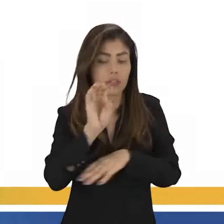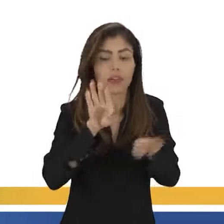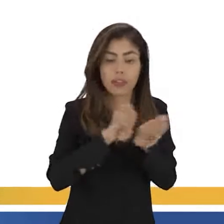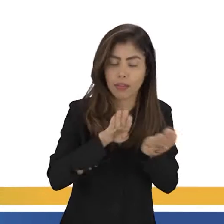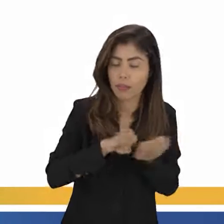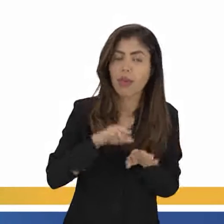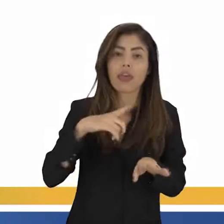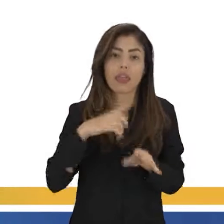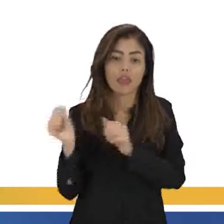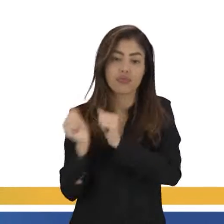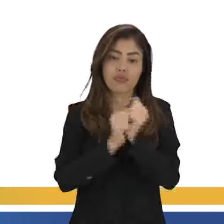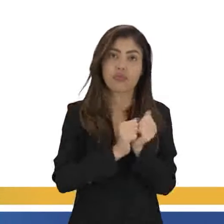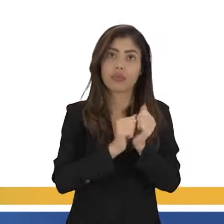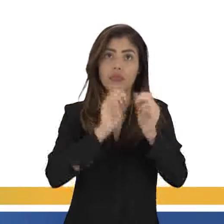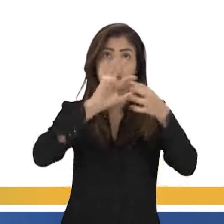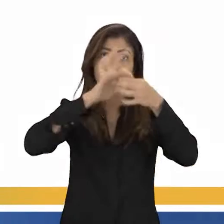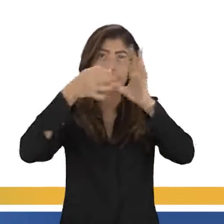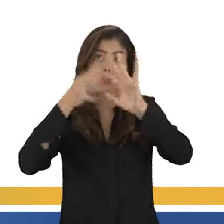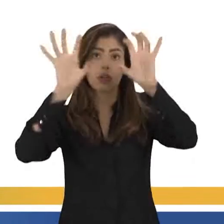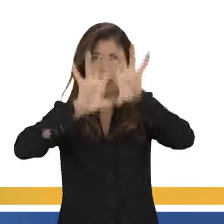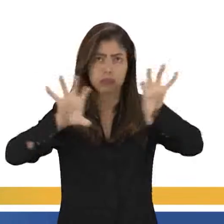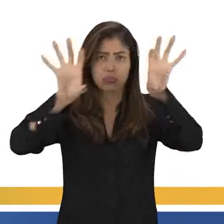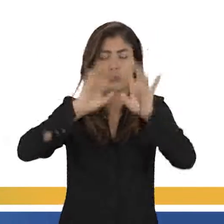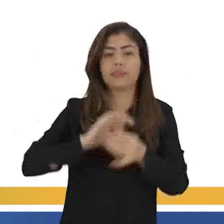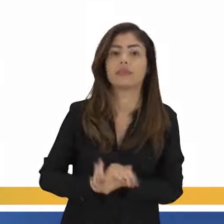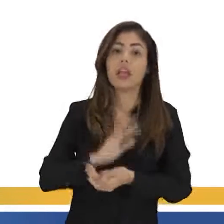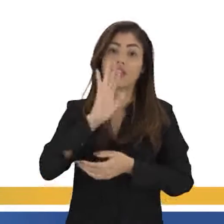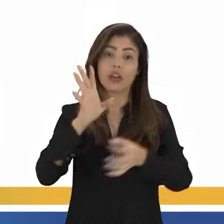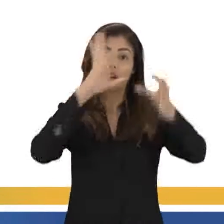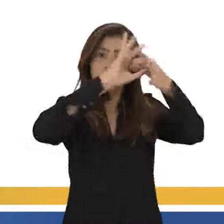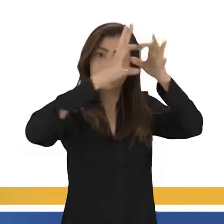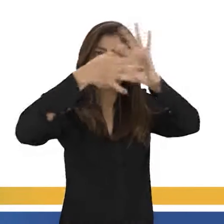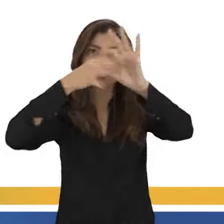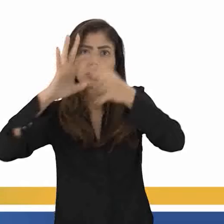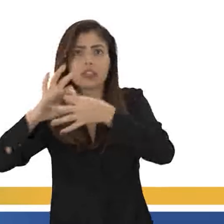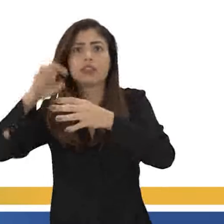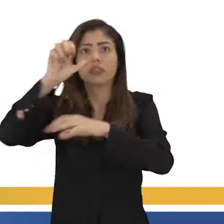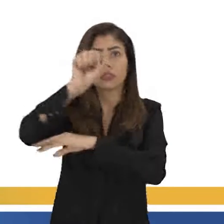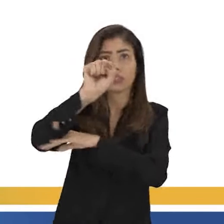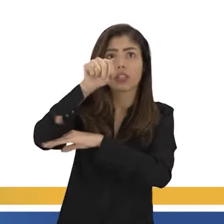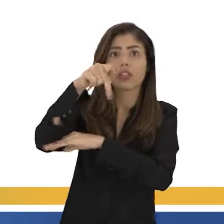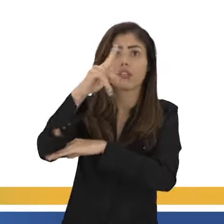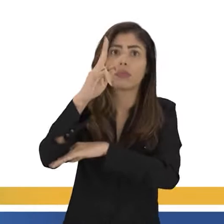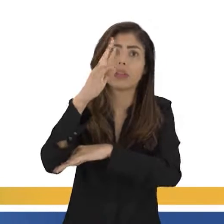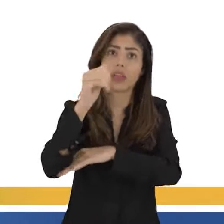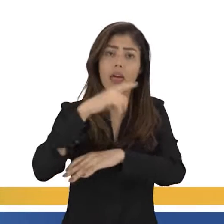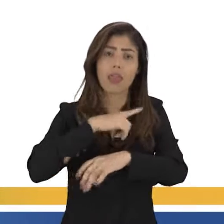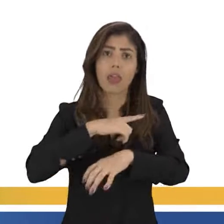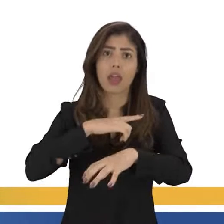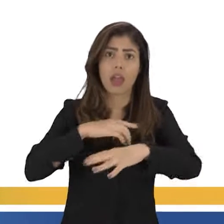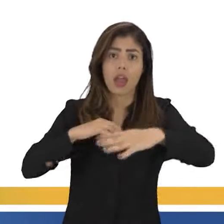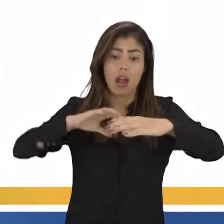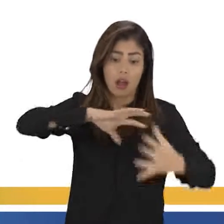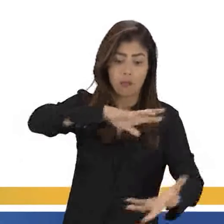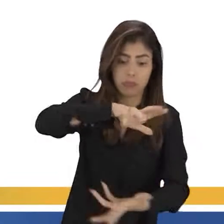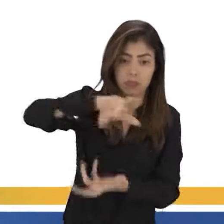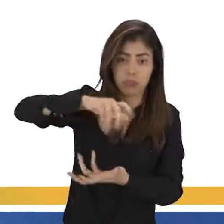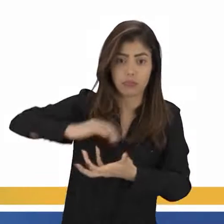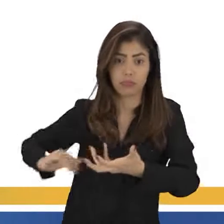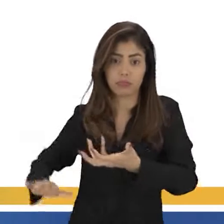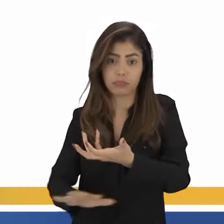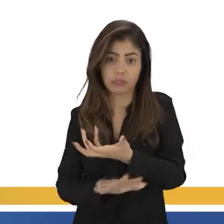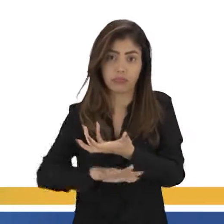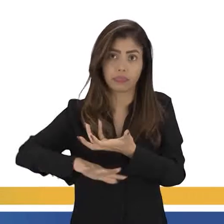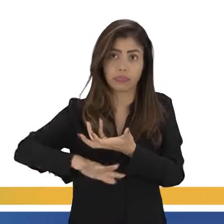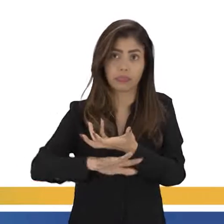tá, gasoso. Já o sedimentar, ele possui como reservatório a crosta terrestre, que no